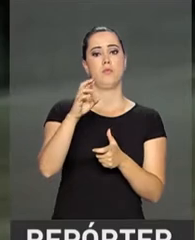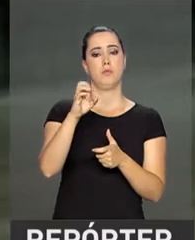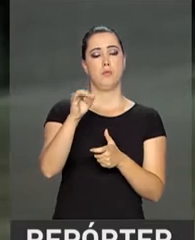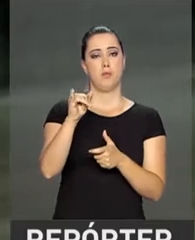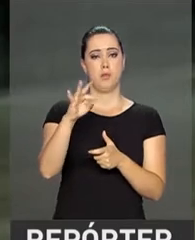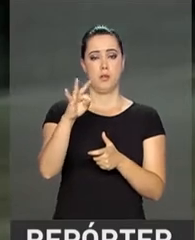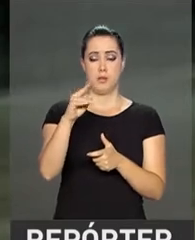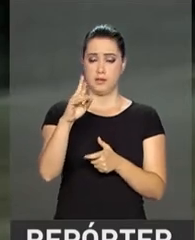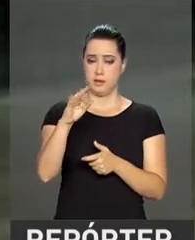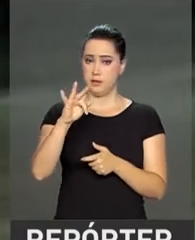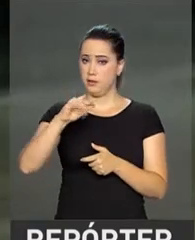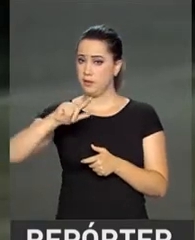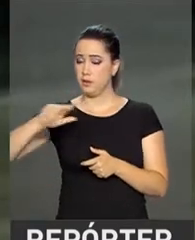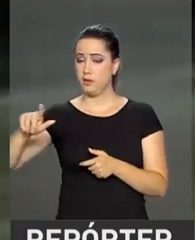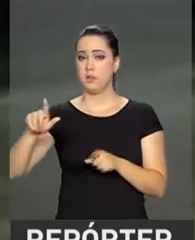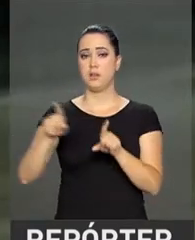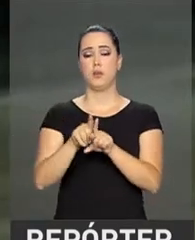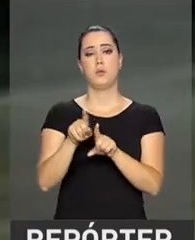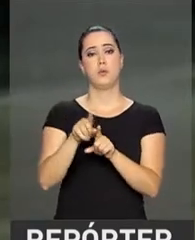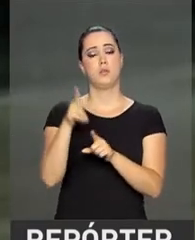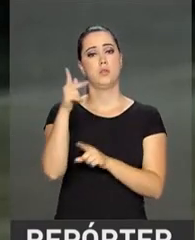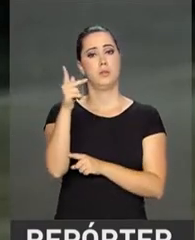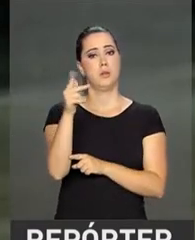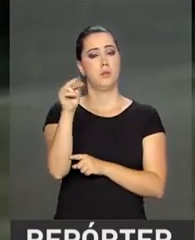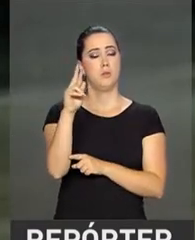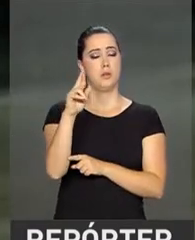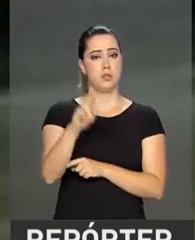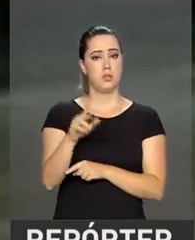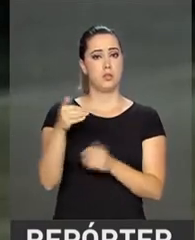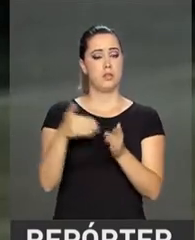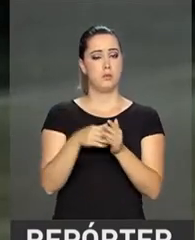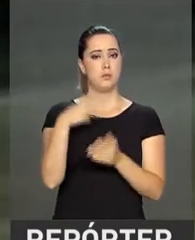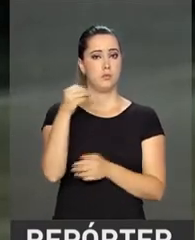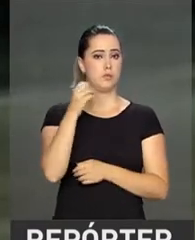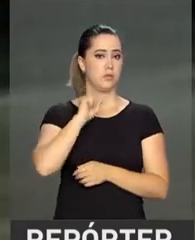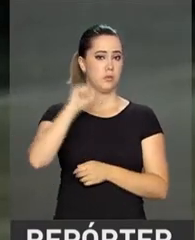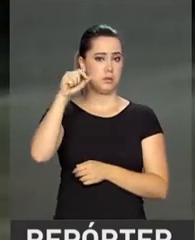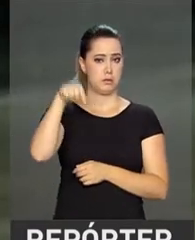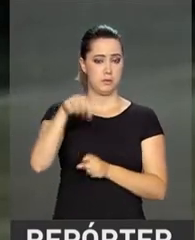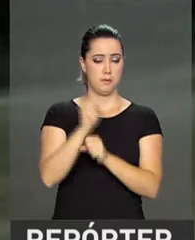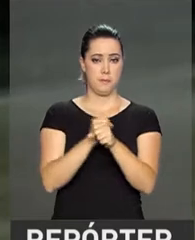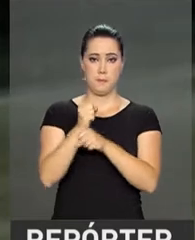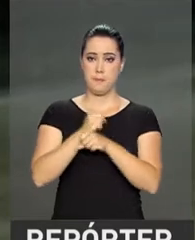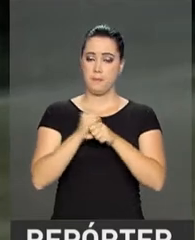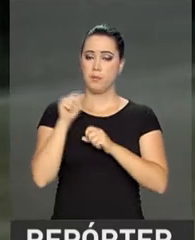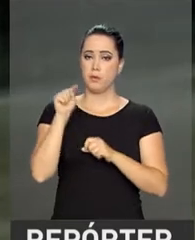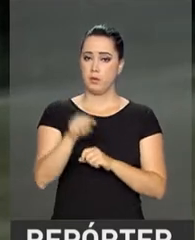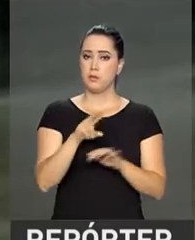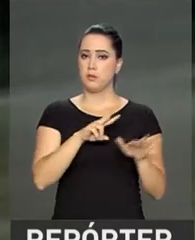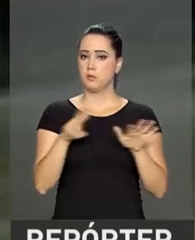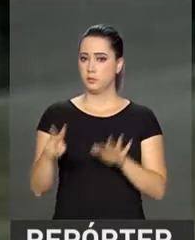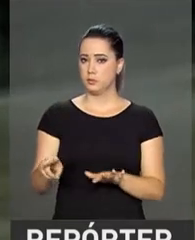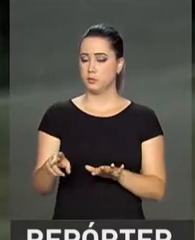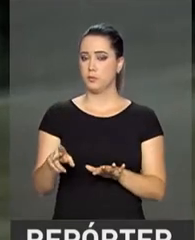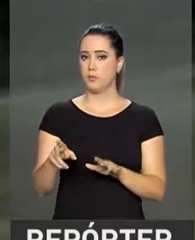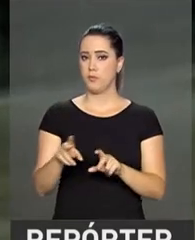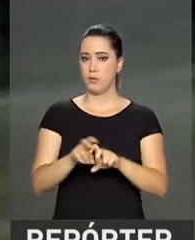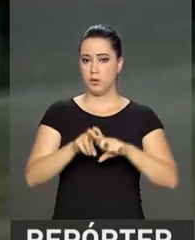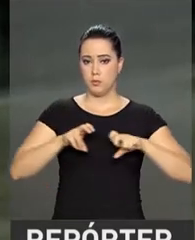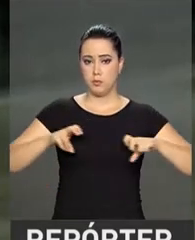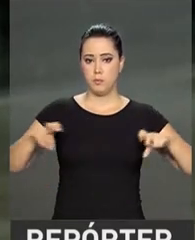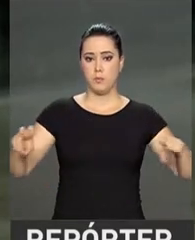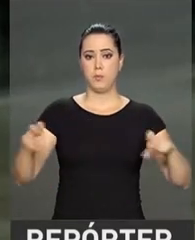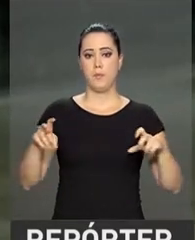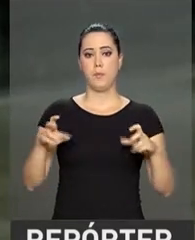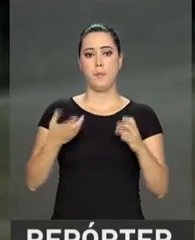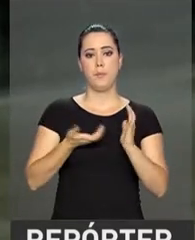e a Procuradoria Geral da Fazenda Nacional até 30 de abril deste ano. Nesta semana, o plenário da Câmara